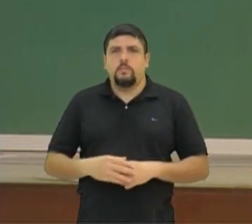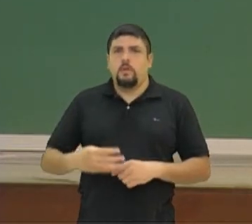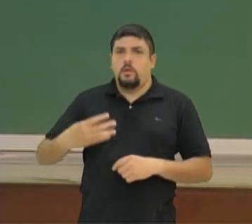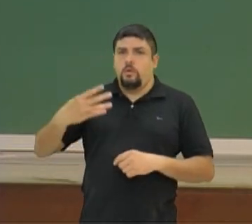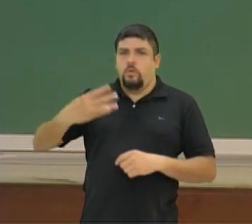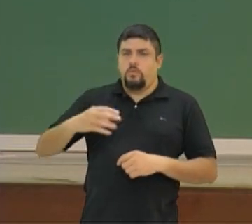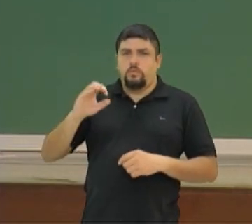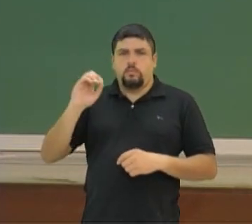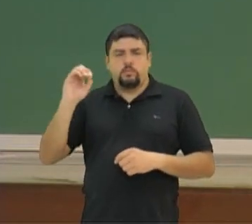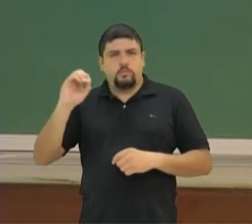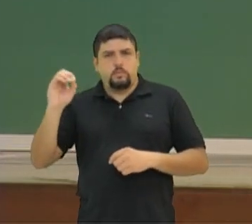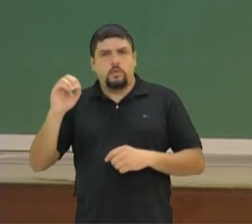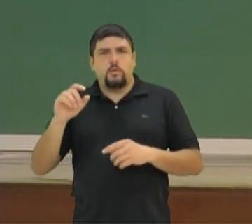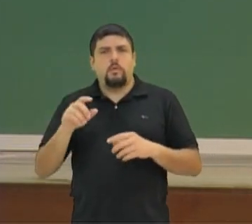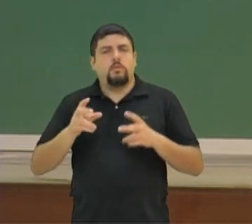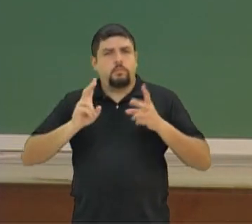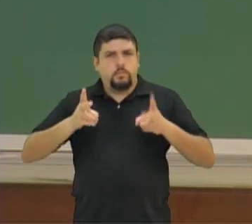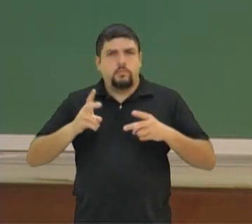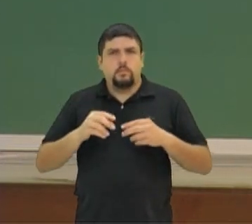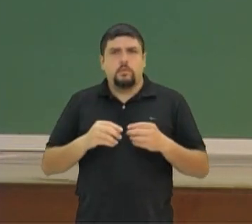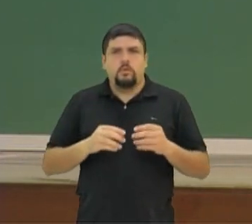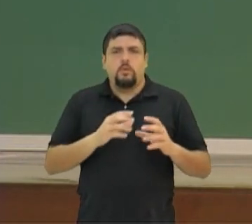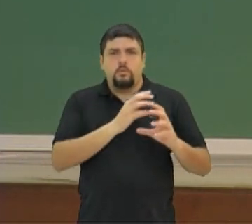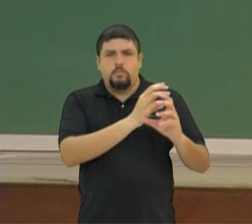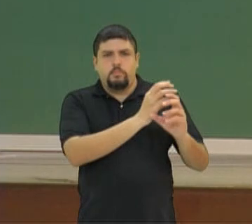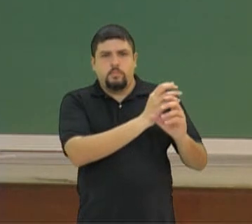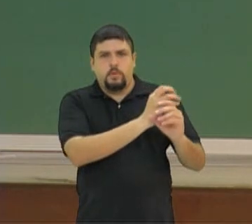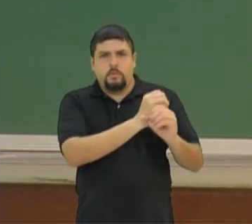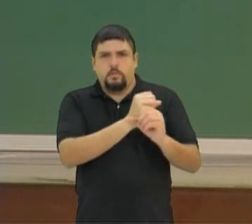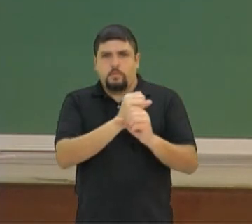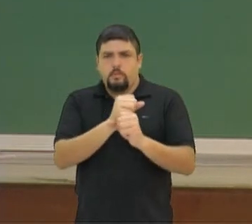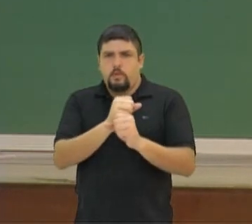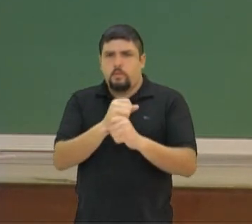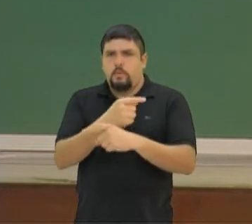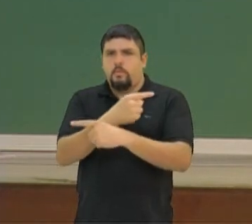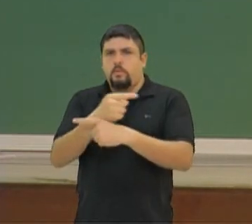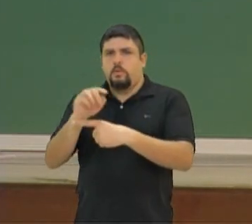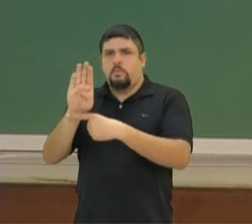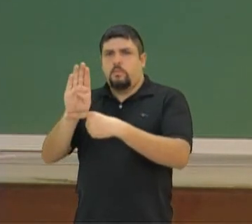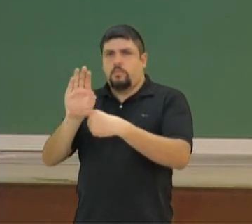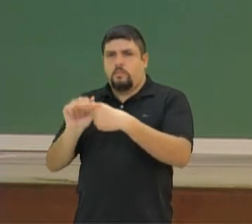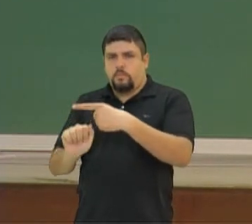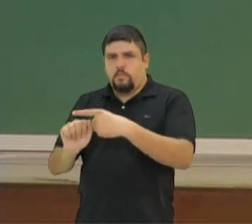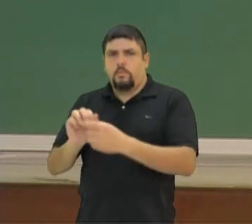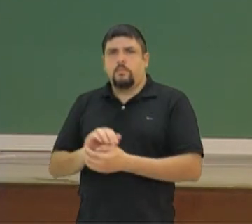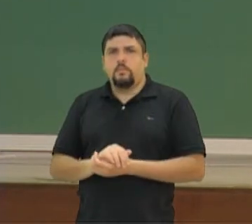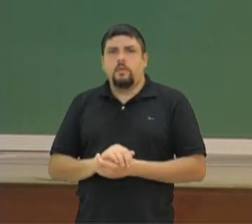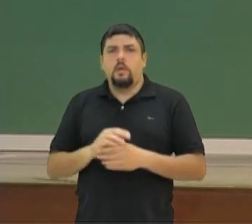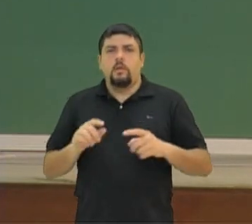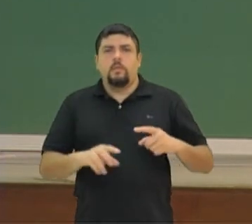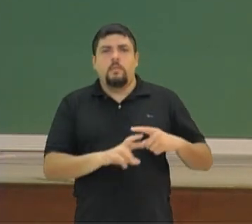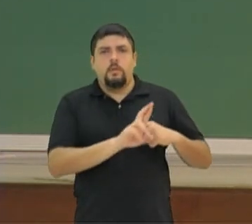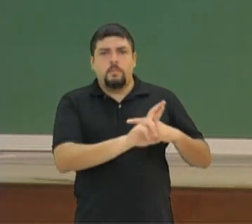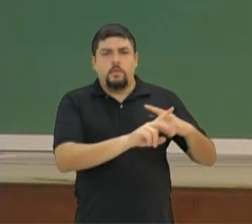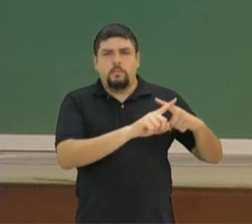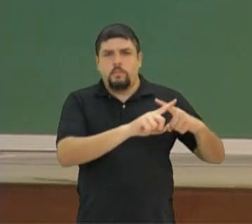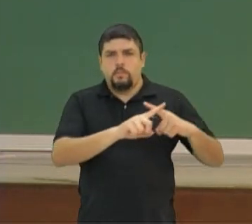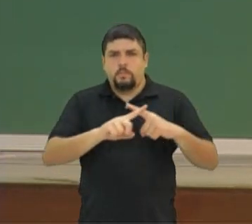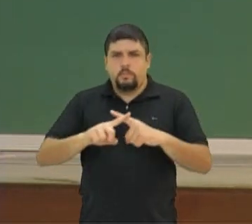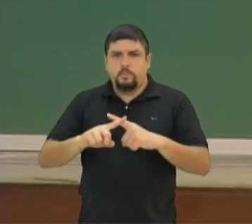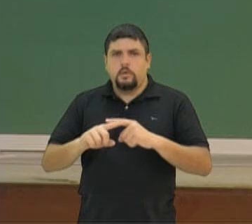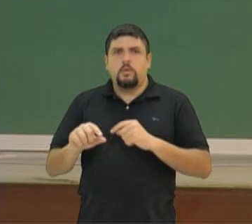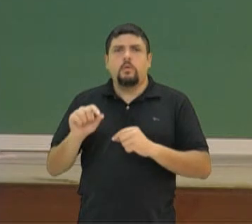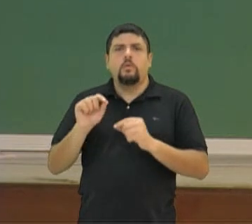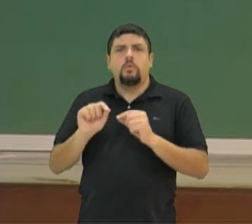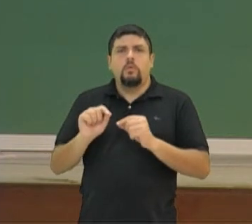grau, a mesma essência, soma das raízes menos b sobre a, produto das raízes e sobre a. Esse produto